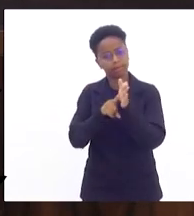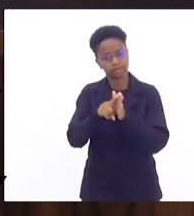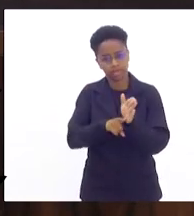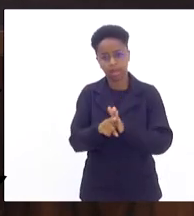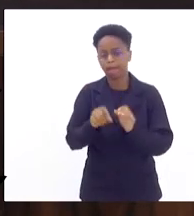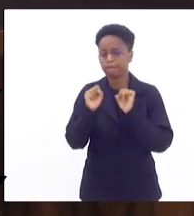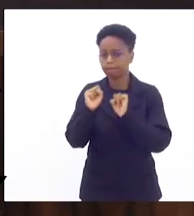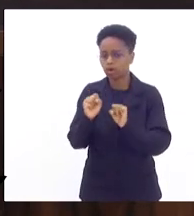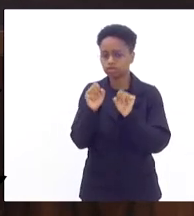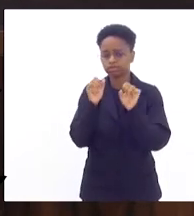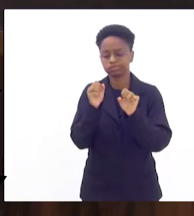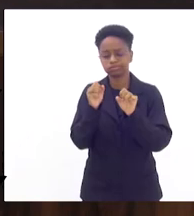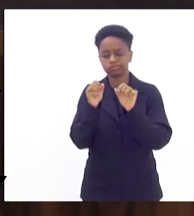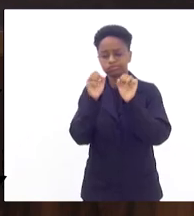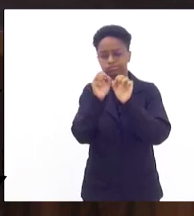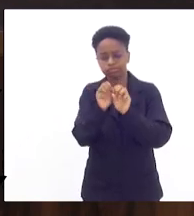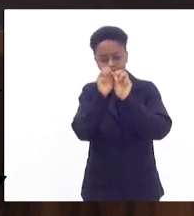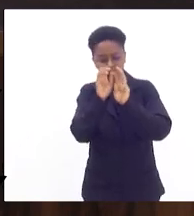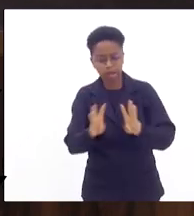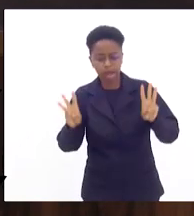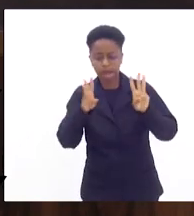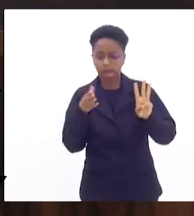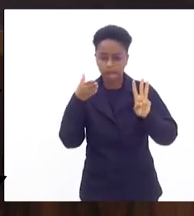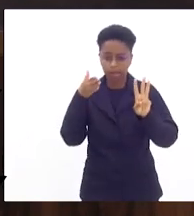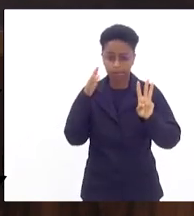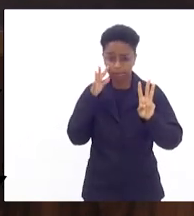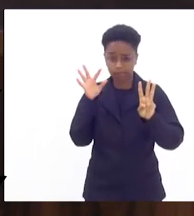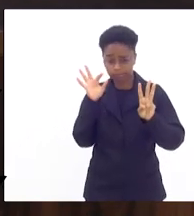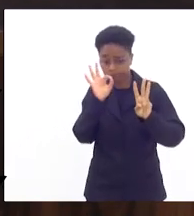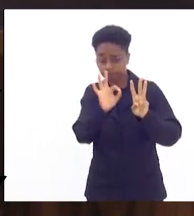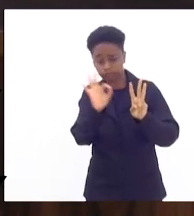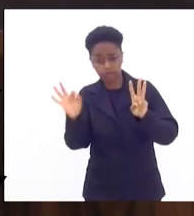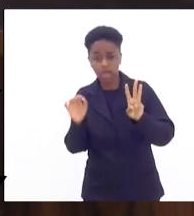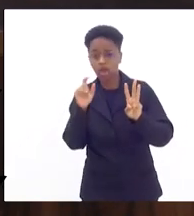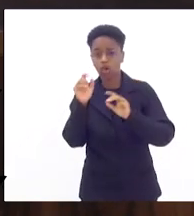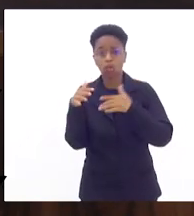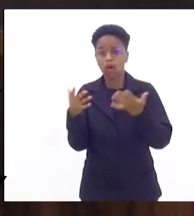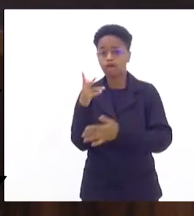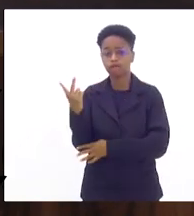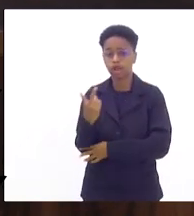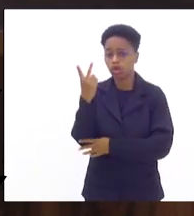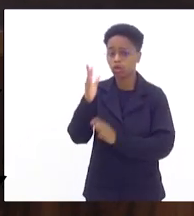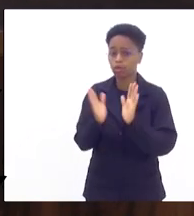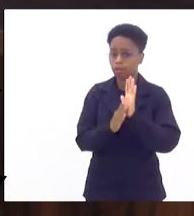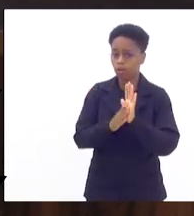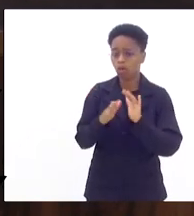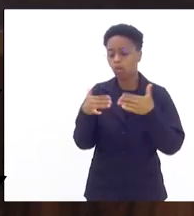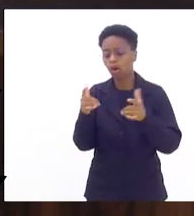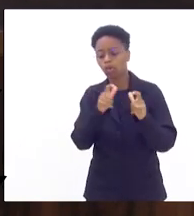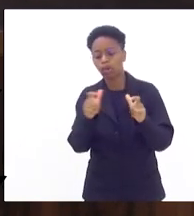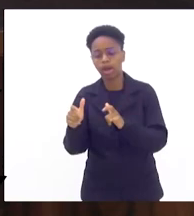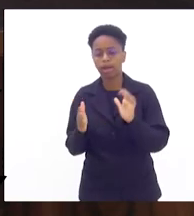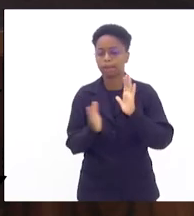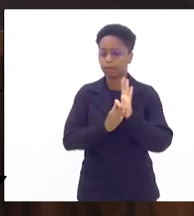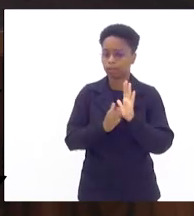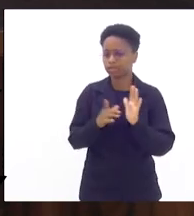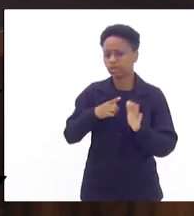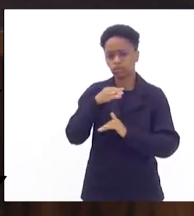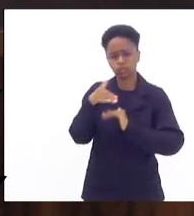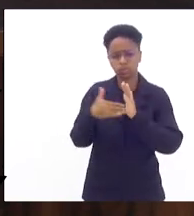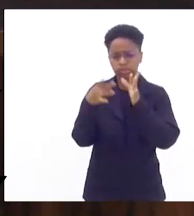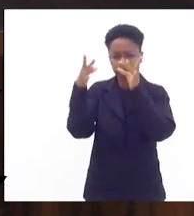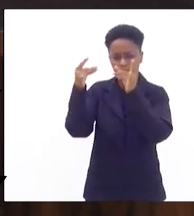poder ver, né, o que está sendo proposto pela concessionária, os valores que estão sendo propostos, as localidades que estão sendo propostas, então, tudo isso.